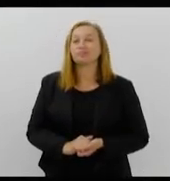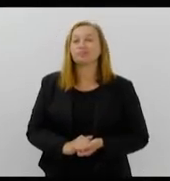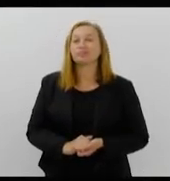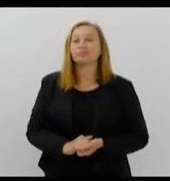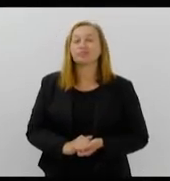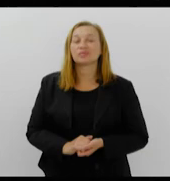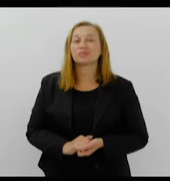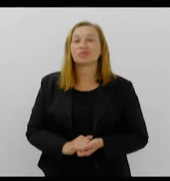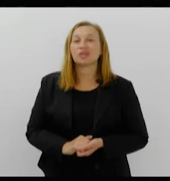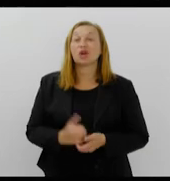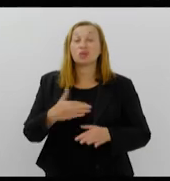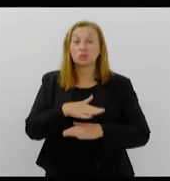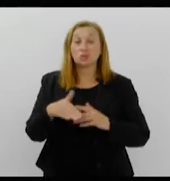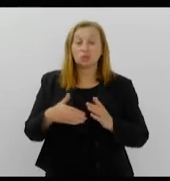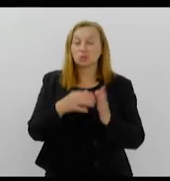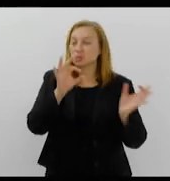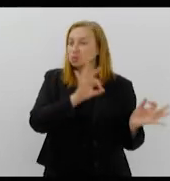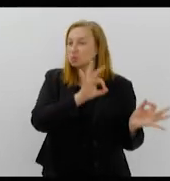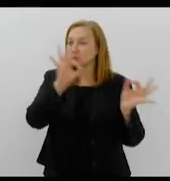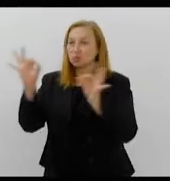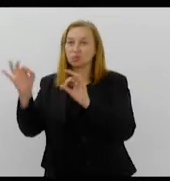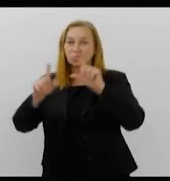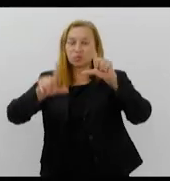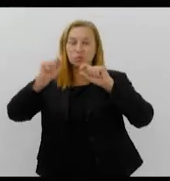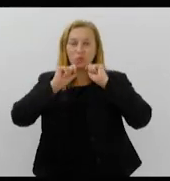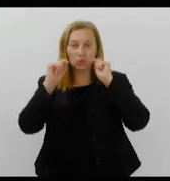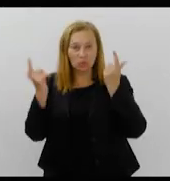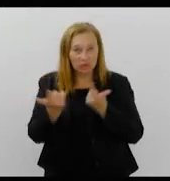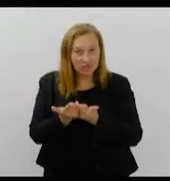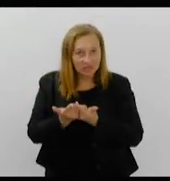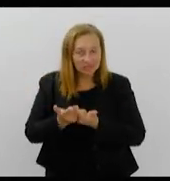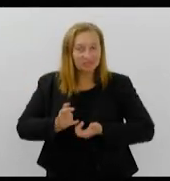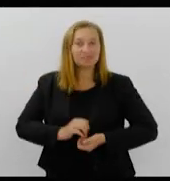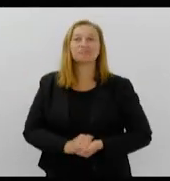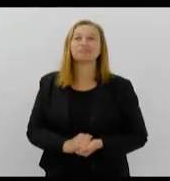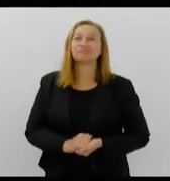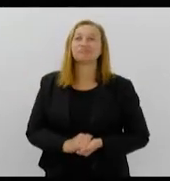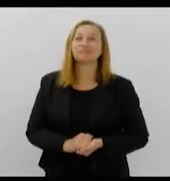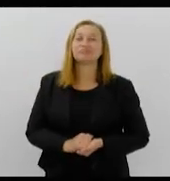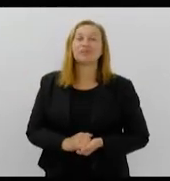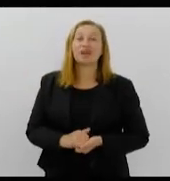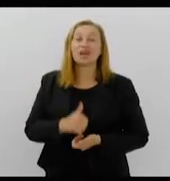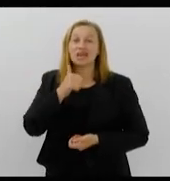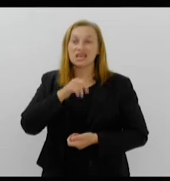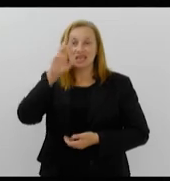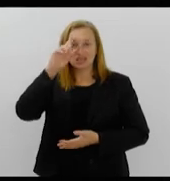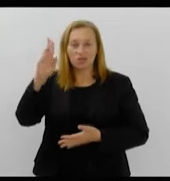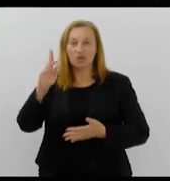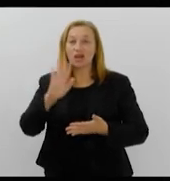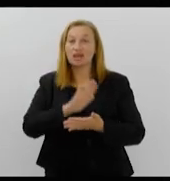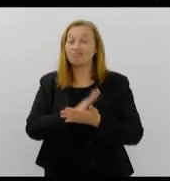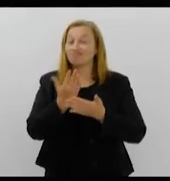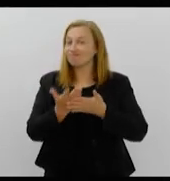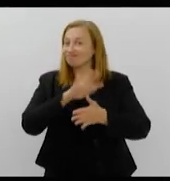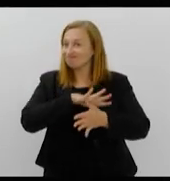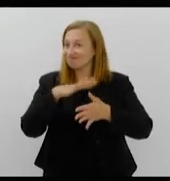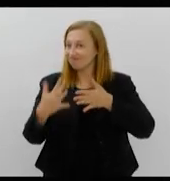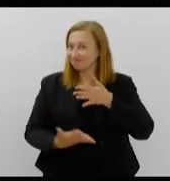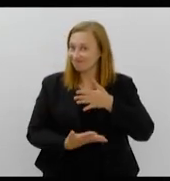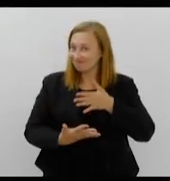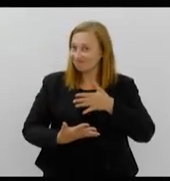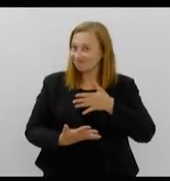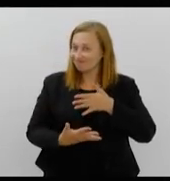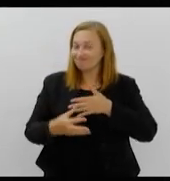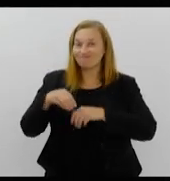senhoras e senhores telespectadores da TV Alerge, senhora intérprete da língua de